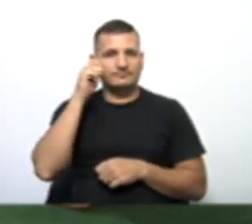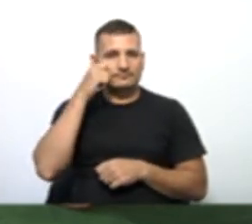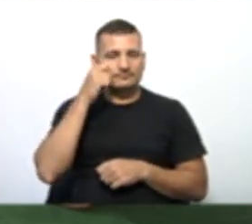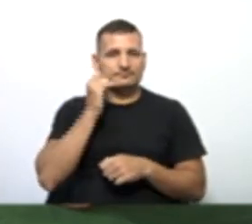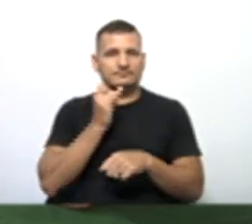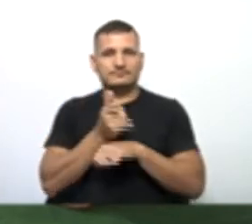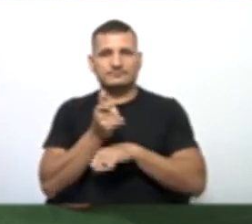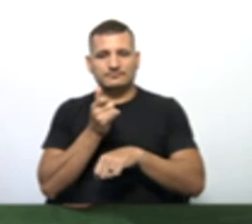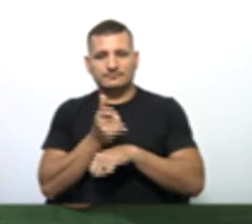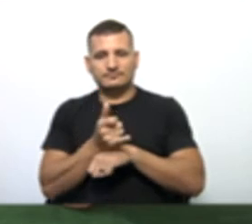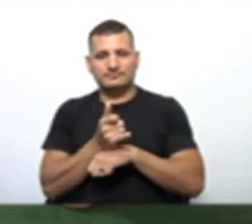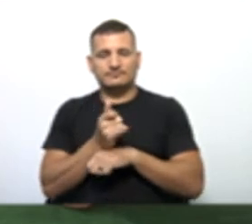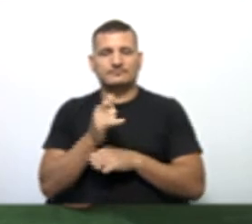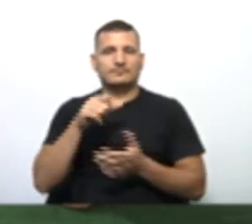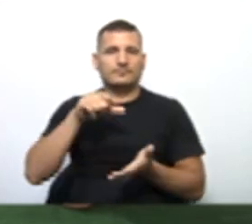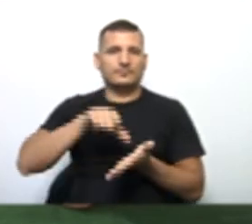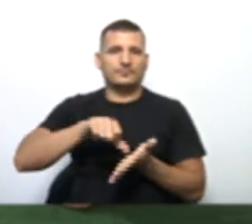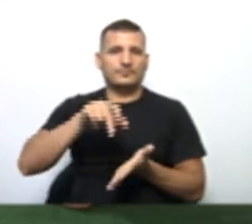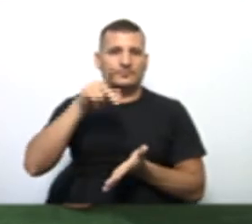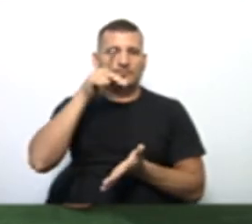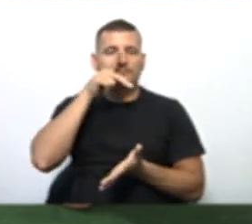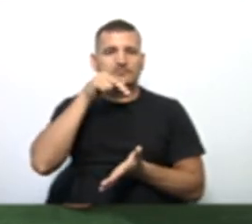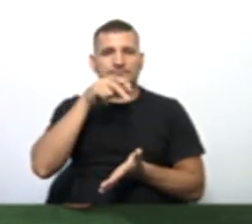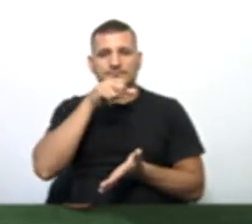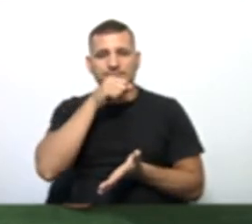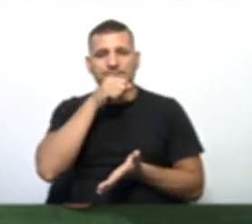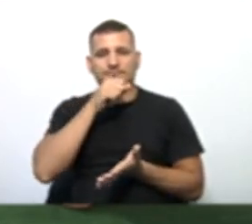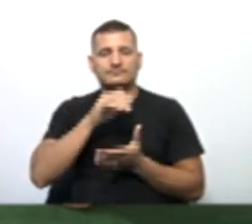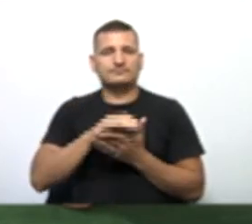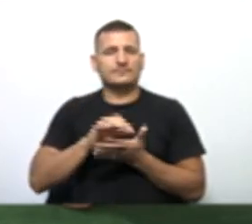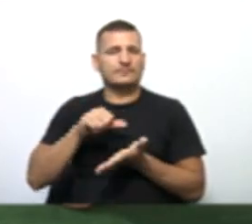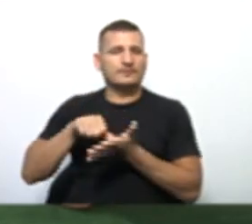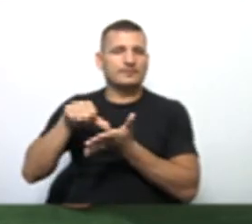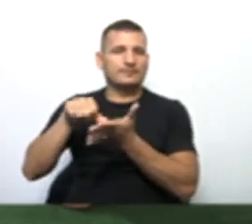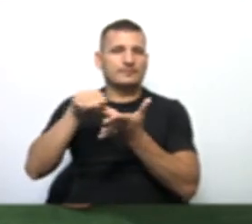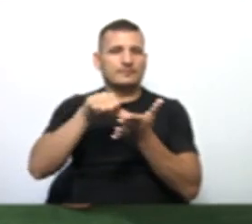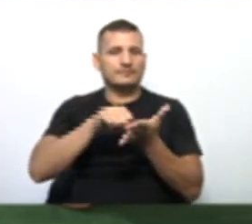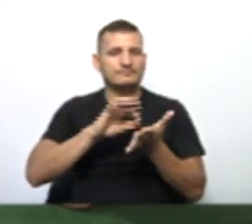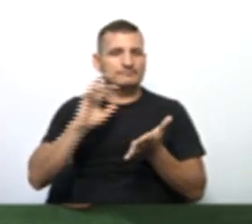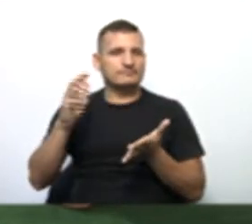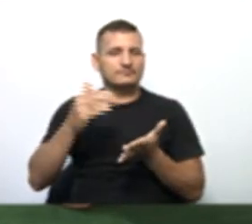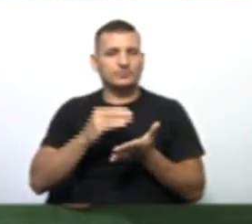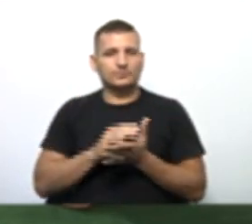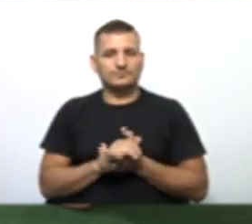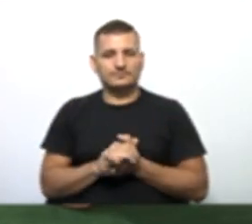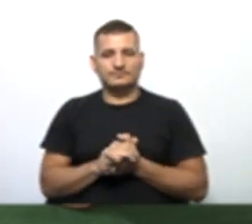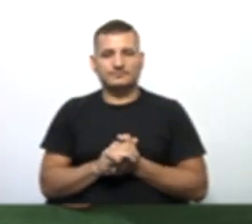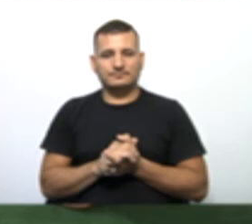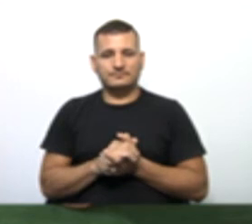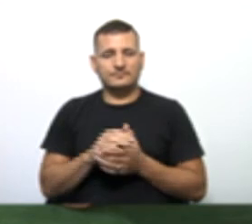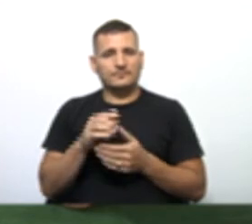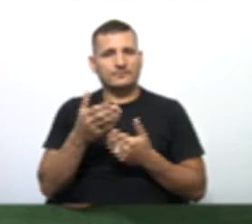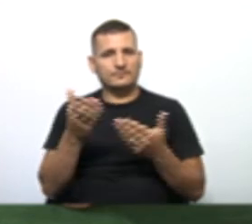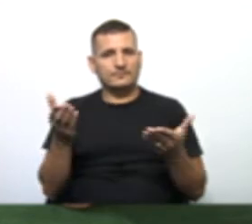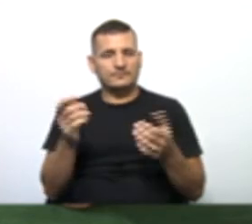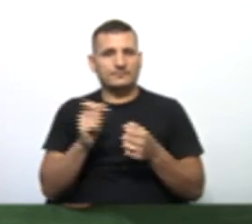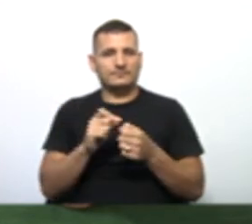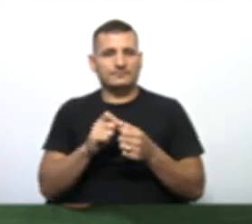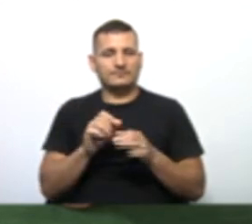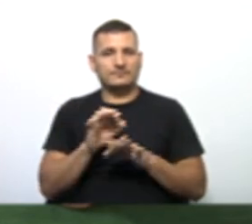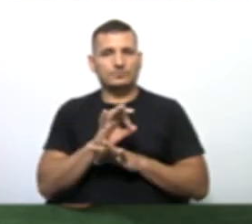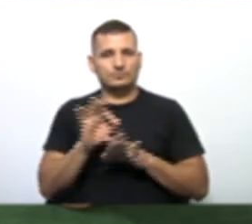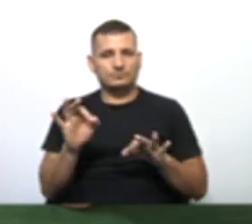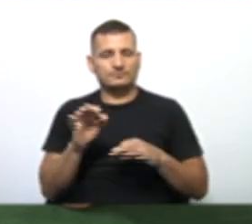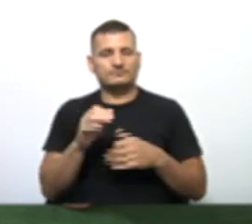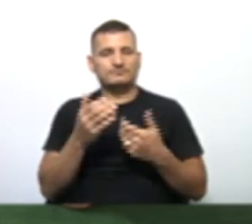aqui mesmo, o polo de Porto Velho, né? Todos os outros polos, que eu não vou me recordar o nome aqui agora. E que vocês façam uma excelente avaliação,